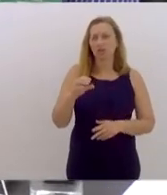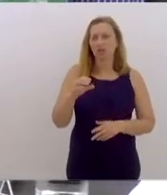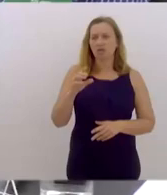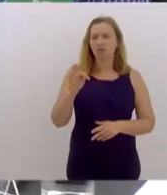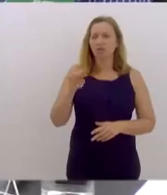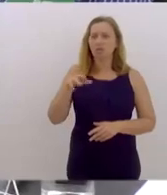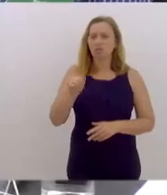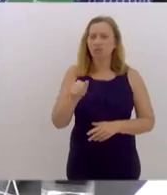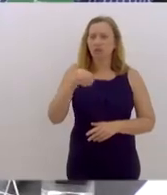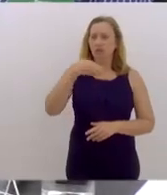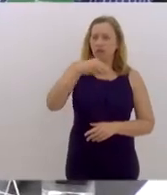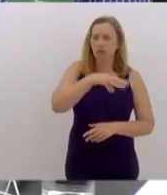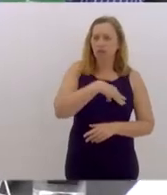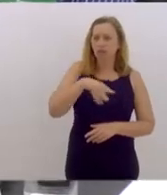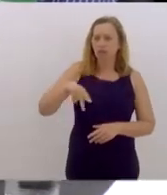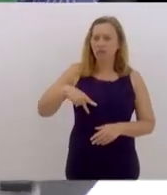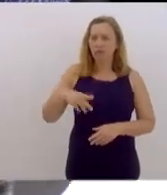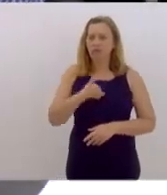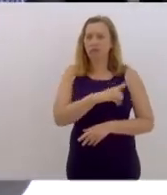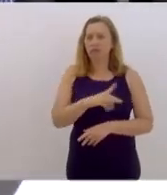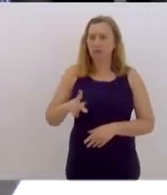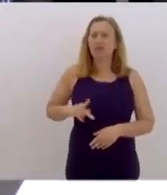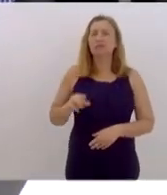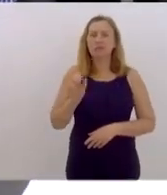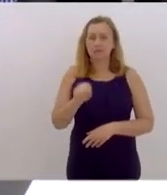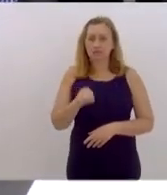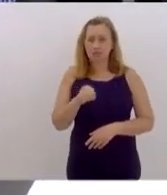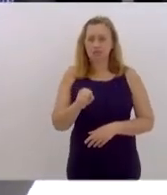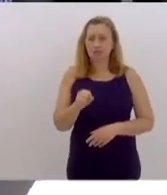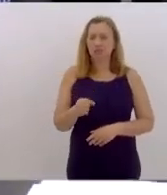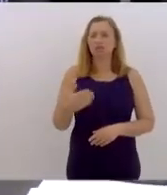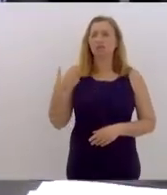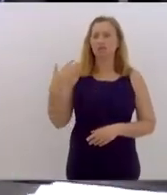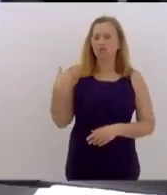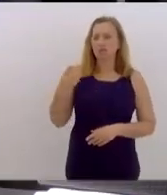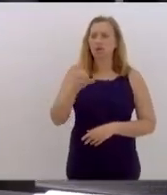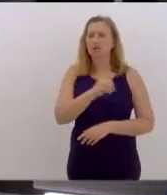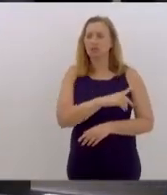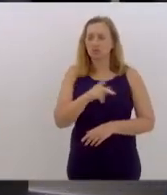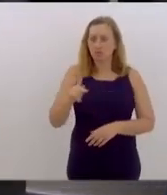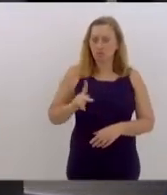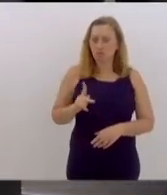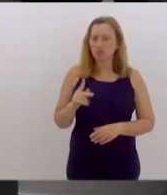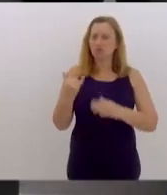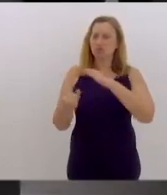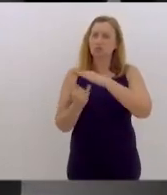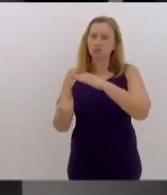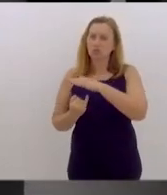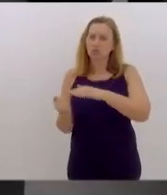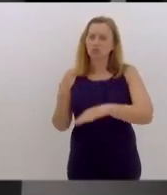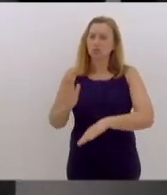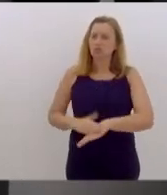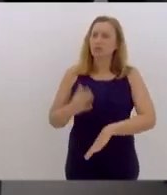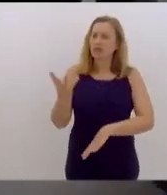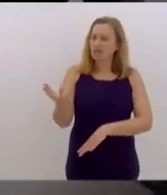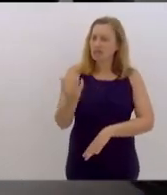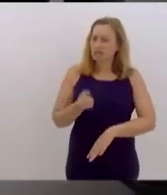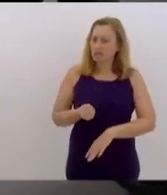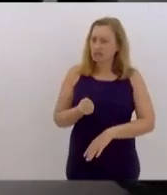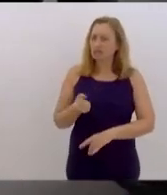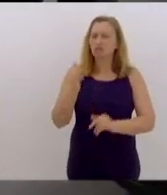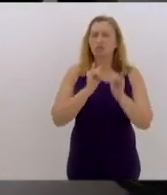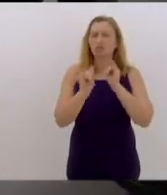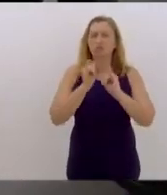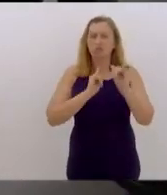sim isso mesmo exatamente de um lado é a defensoria né a instituição que mais recebe